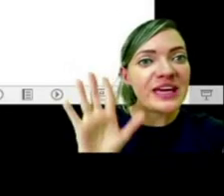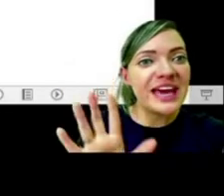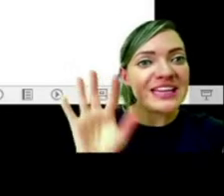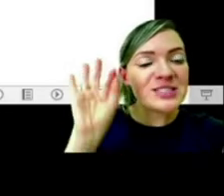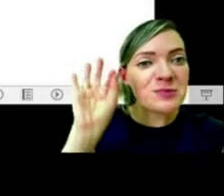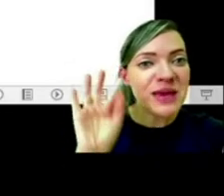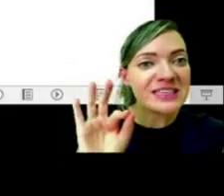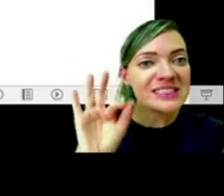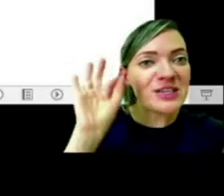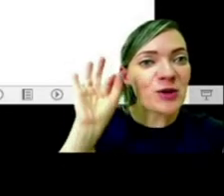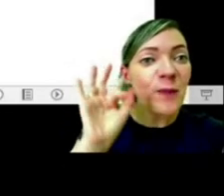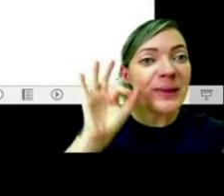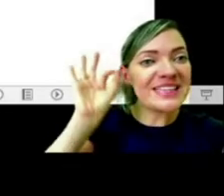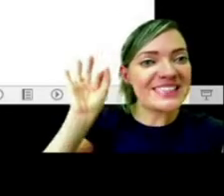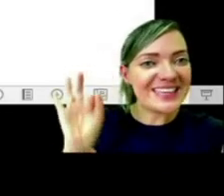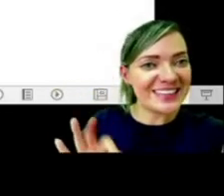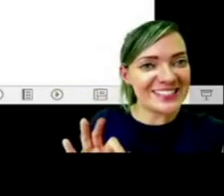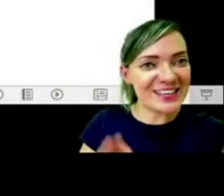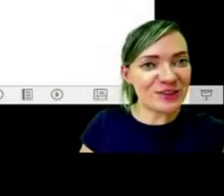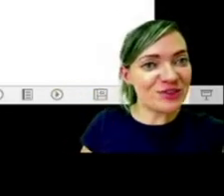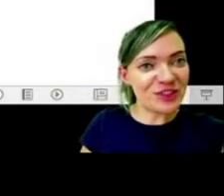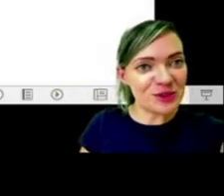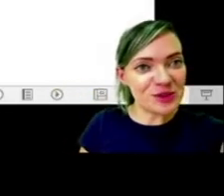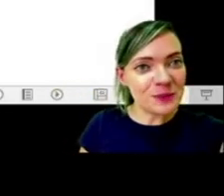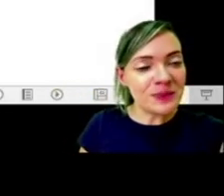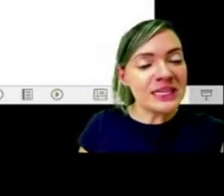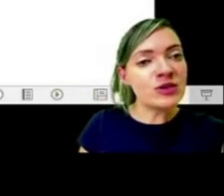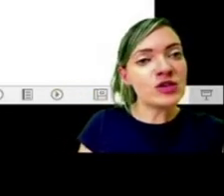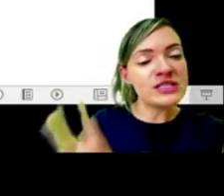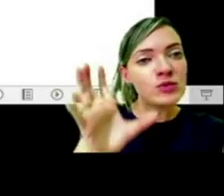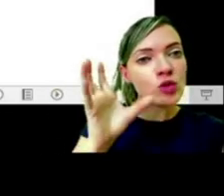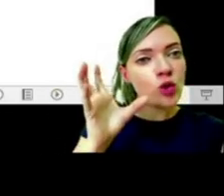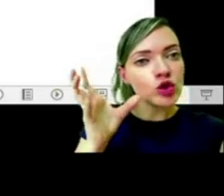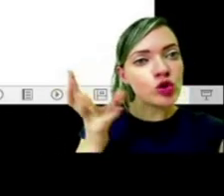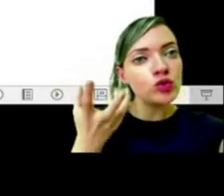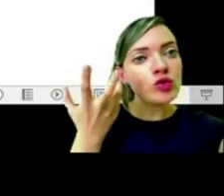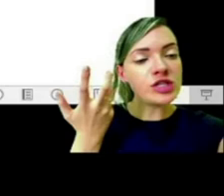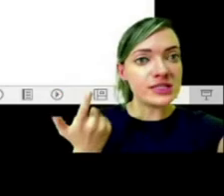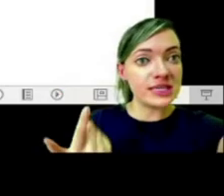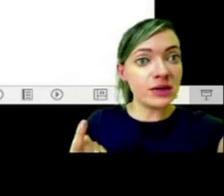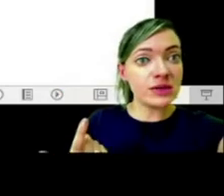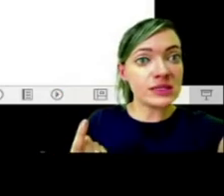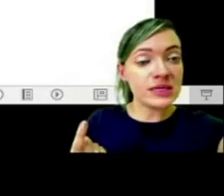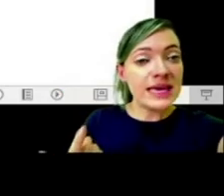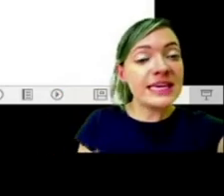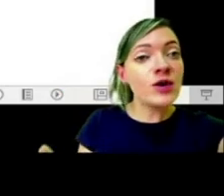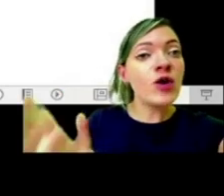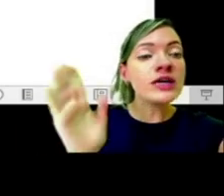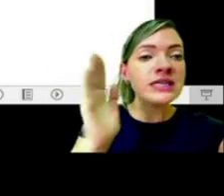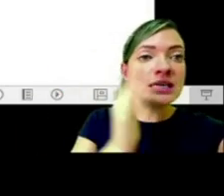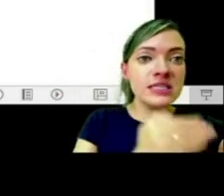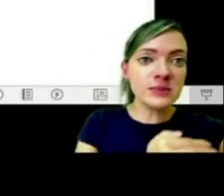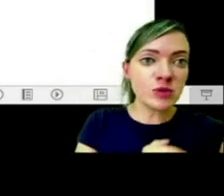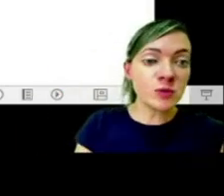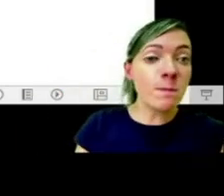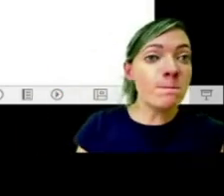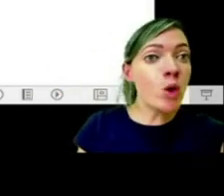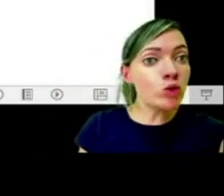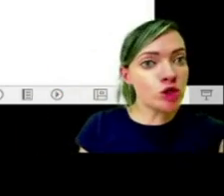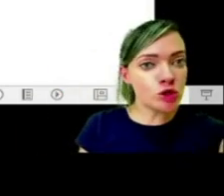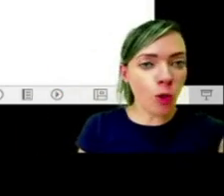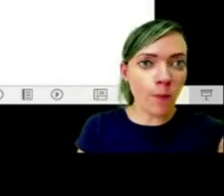de qualquer espécie no planeta, exceto vírus. Então, nós temos um conjunto de células que, em